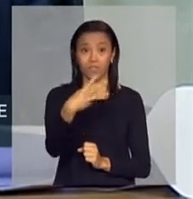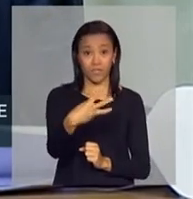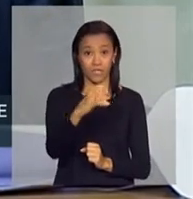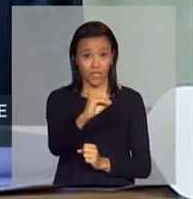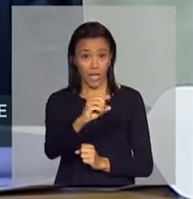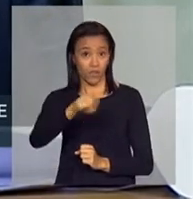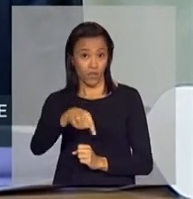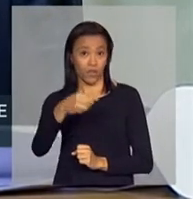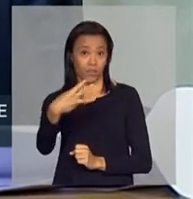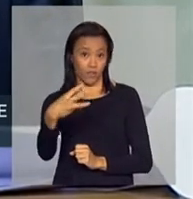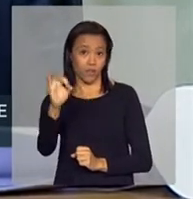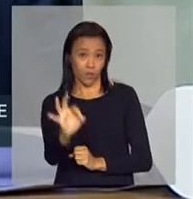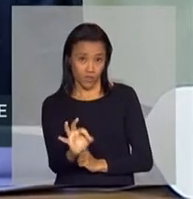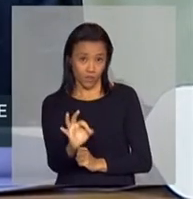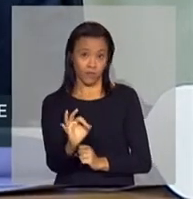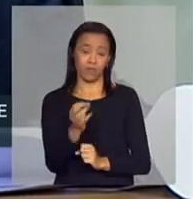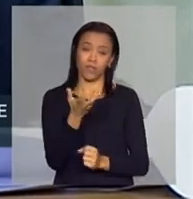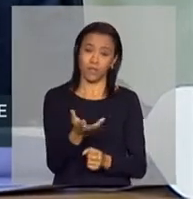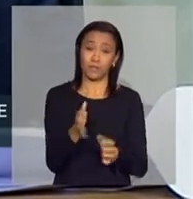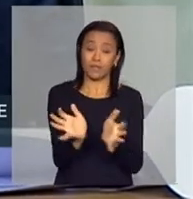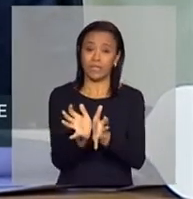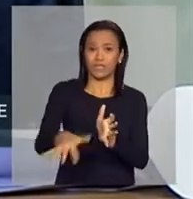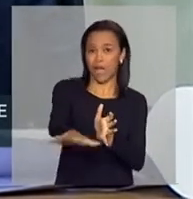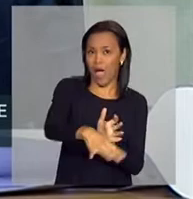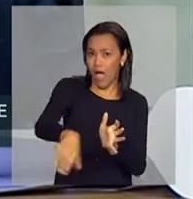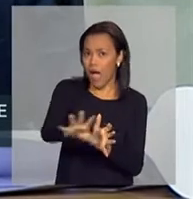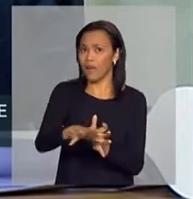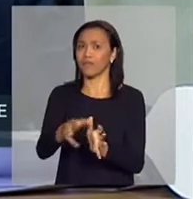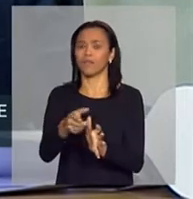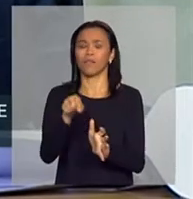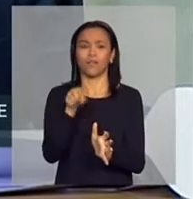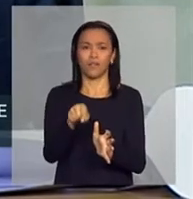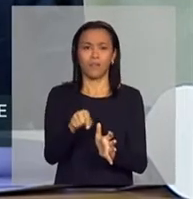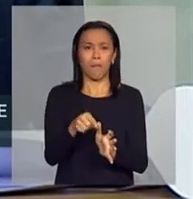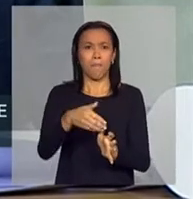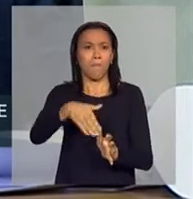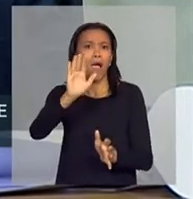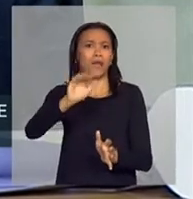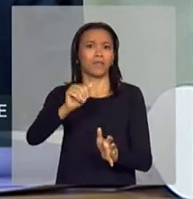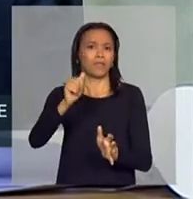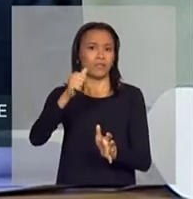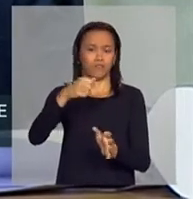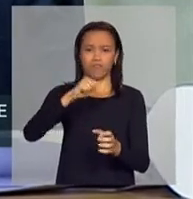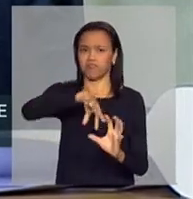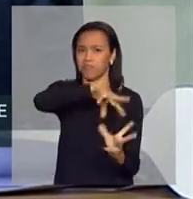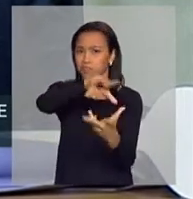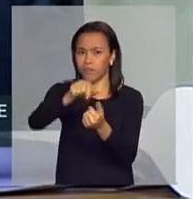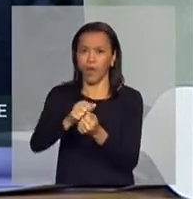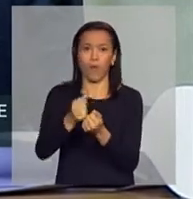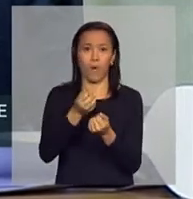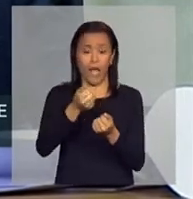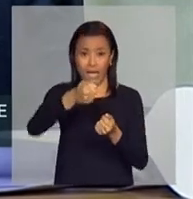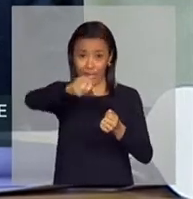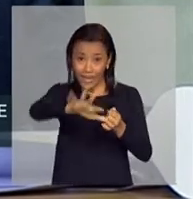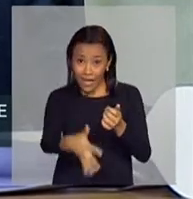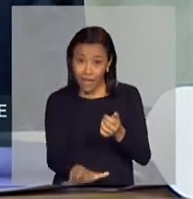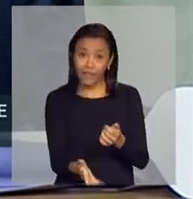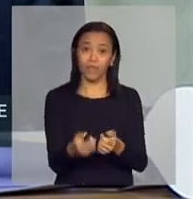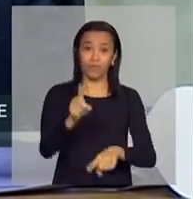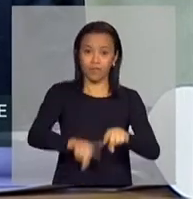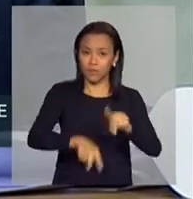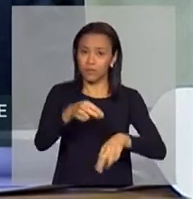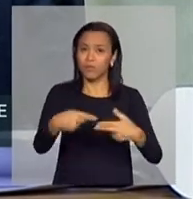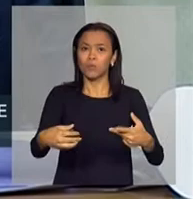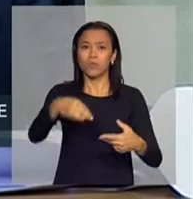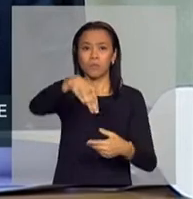cento né então a indústria extrativa responde mais ao cenário internacional a queda de preços dos produtos